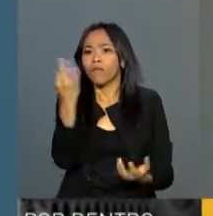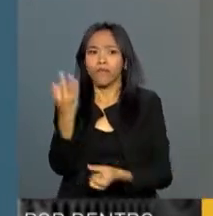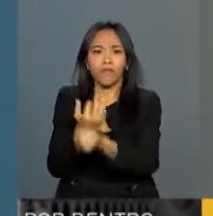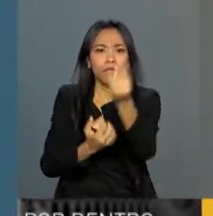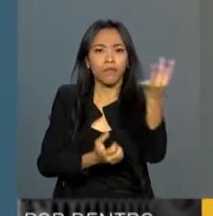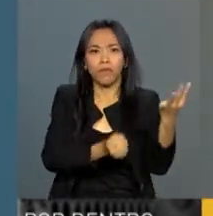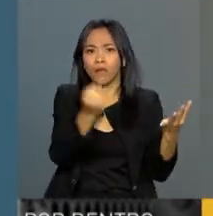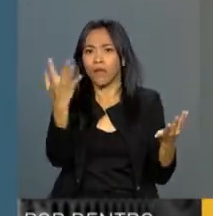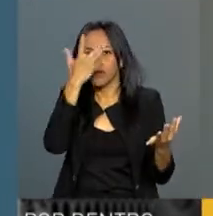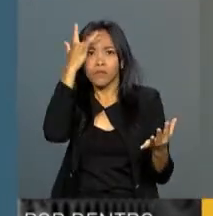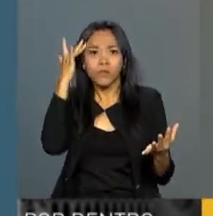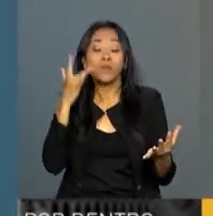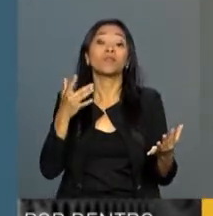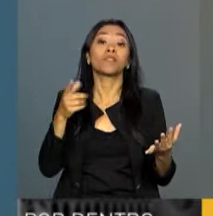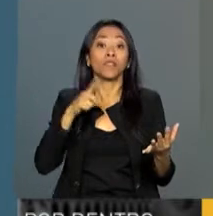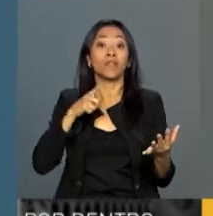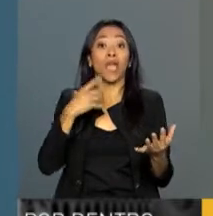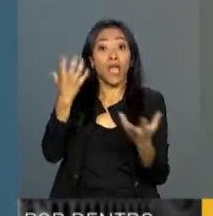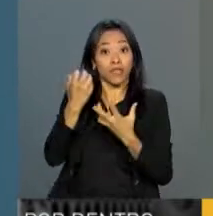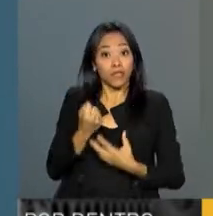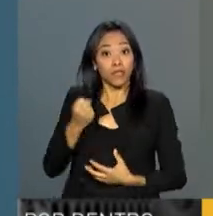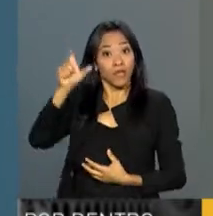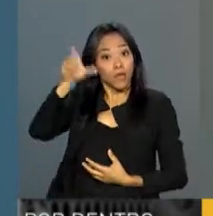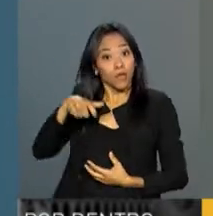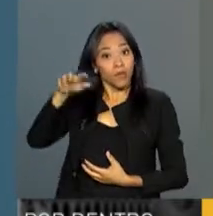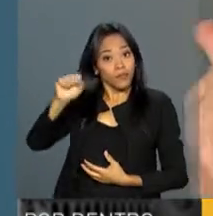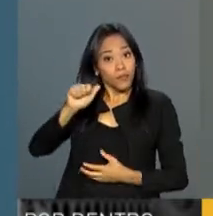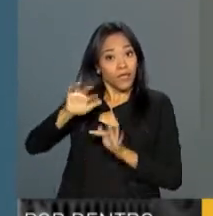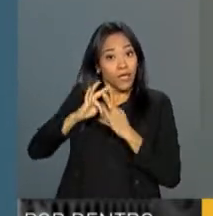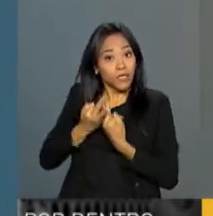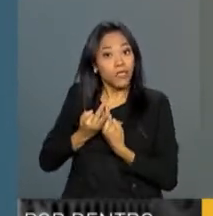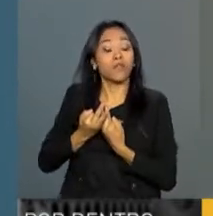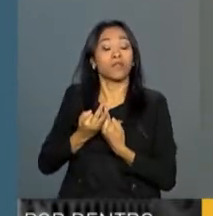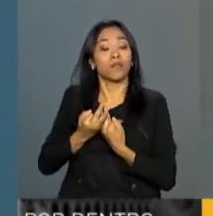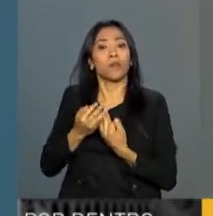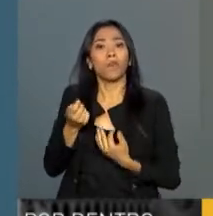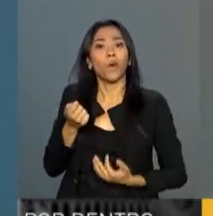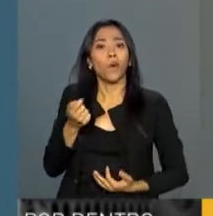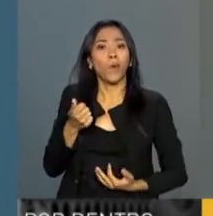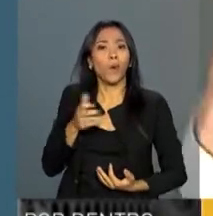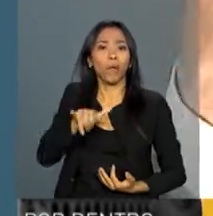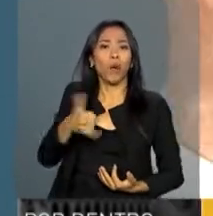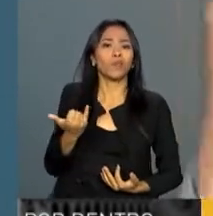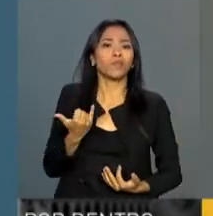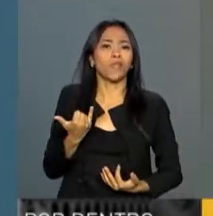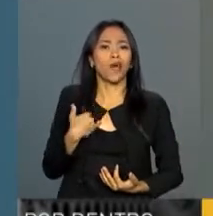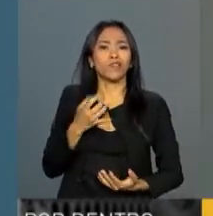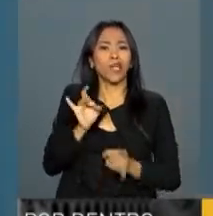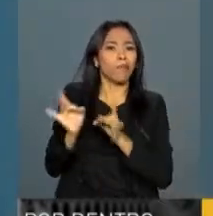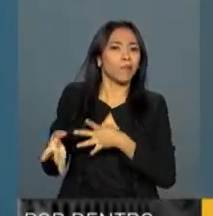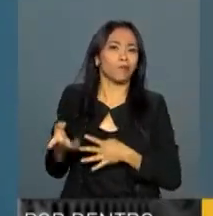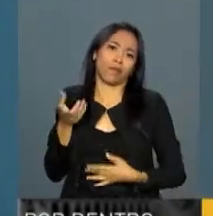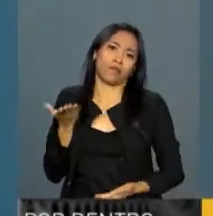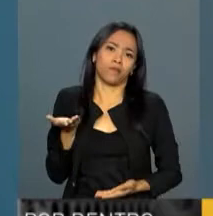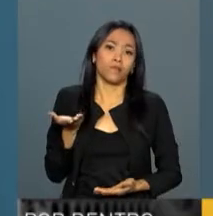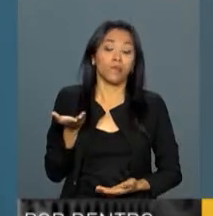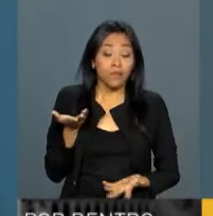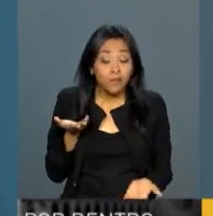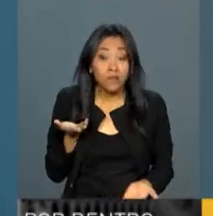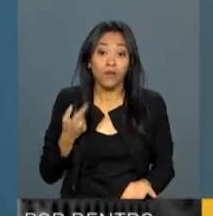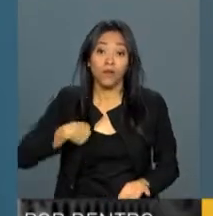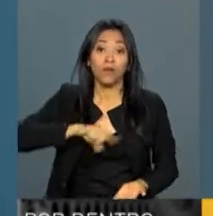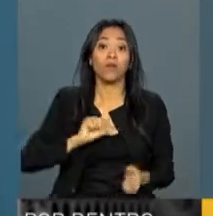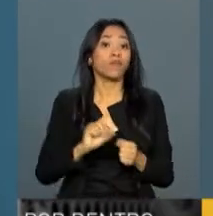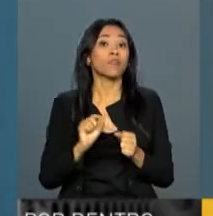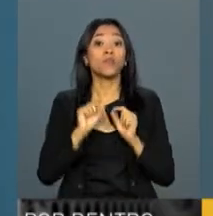estão dentro do programa do bolsa família têm poucas oportunidades de sair dessa condição não só estamos fazendo